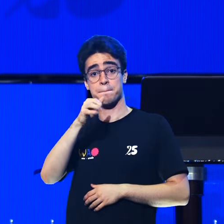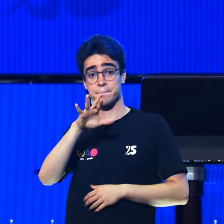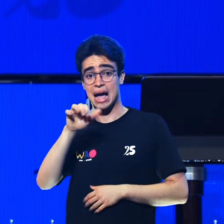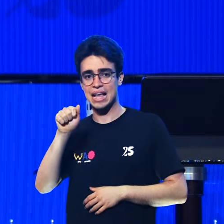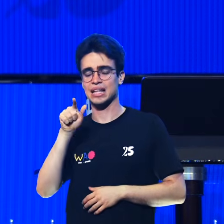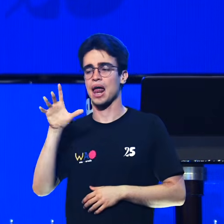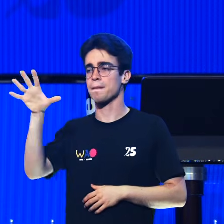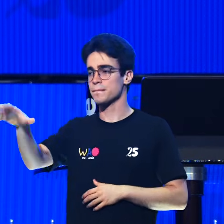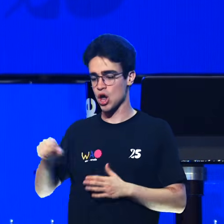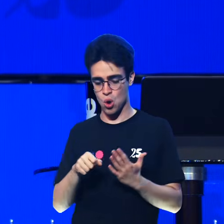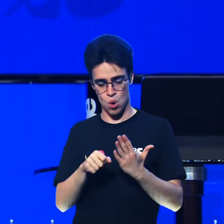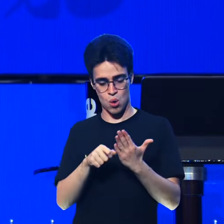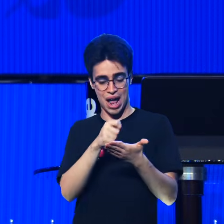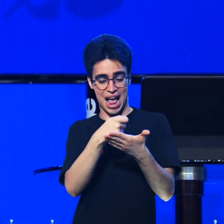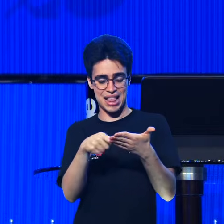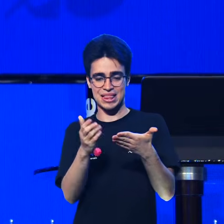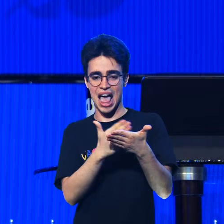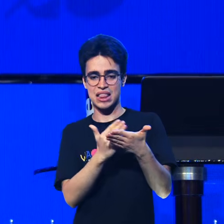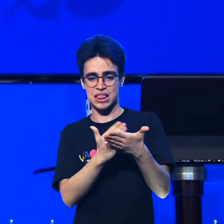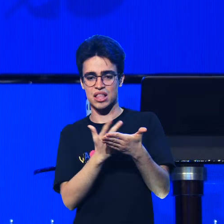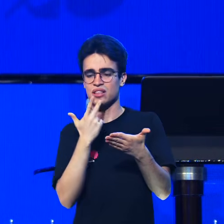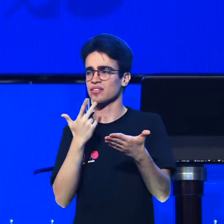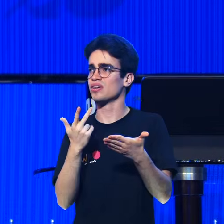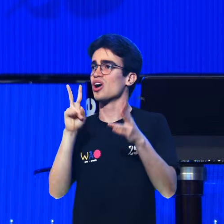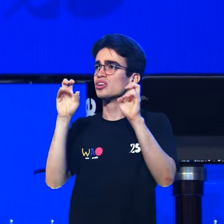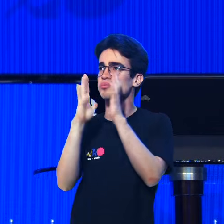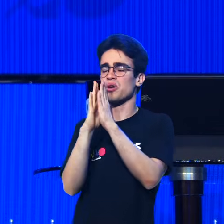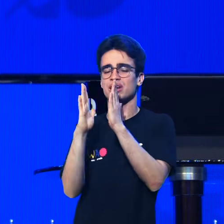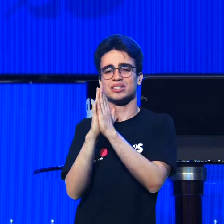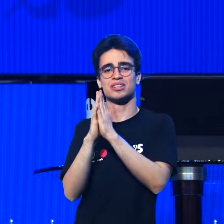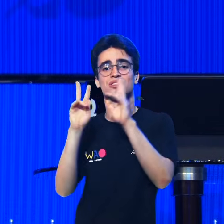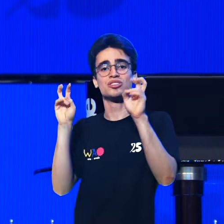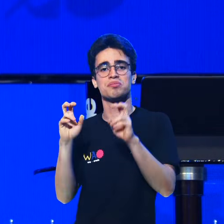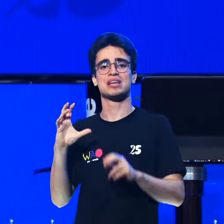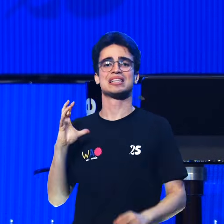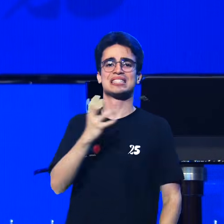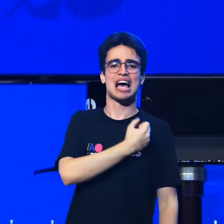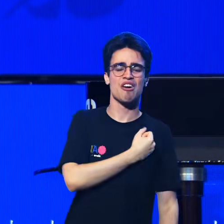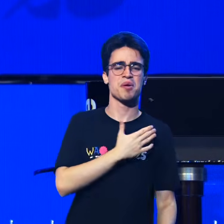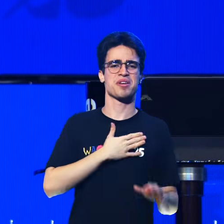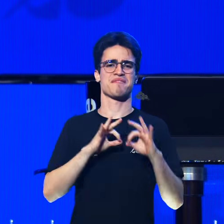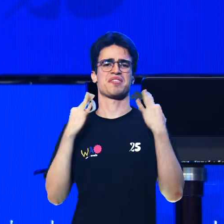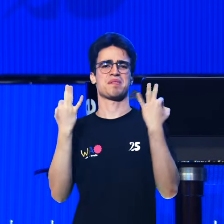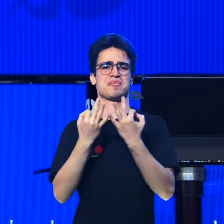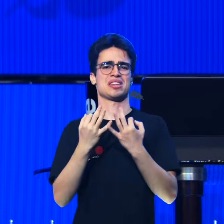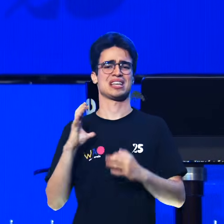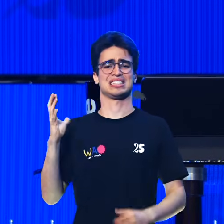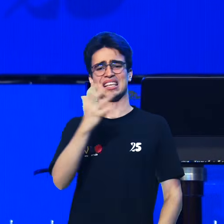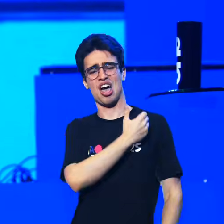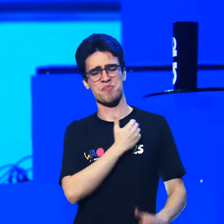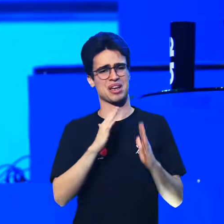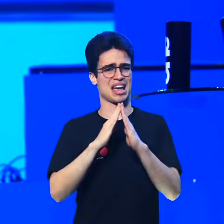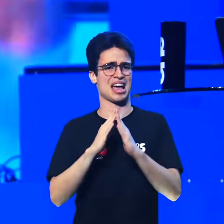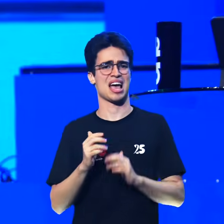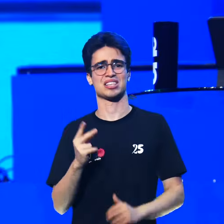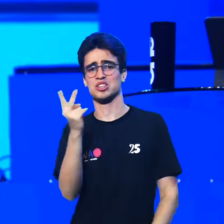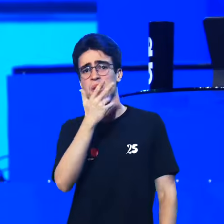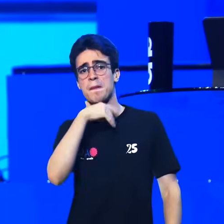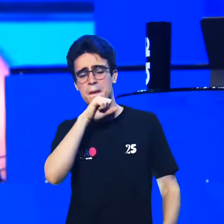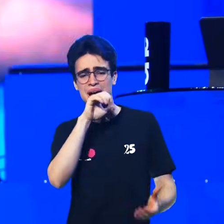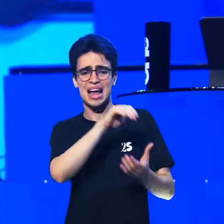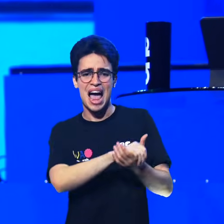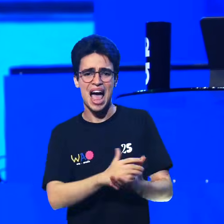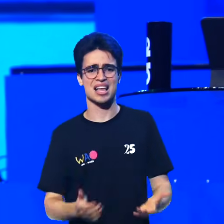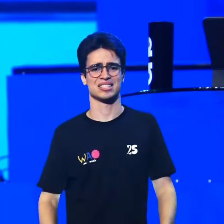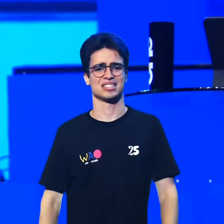Maurício e as orações dele, dizendo, salva minha casa, salva minha família, Senhor, que meus pais se casem.